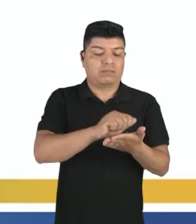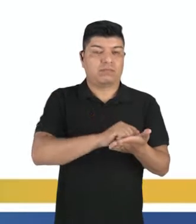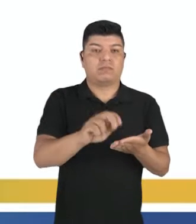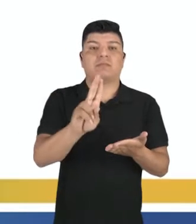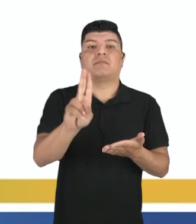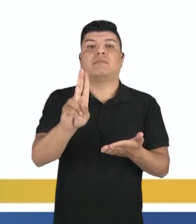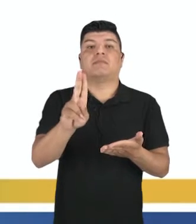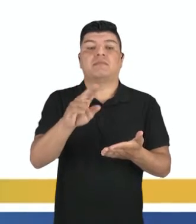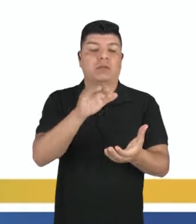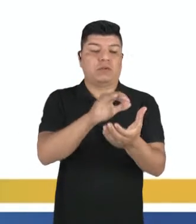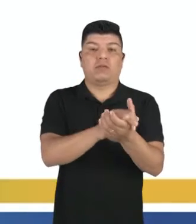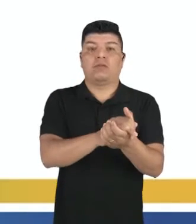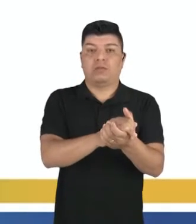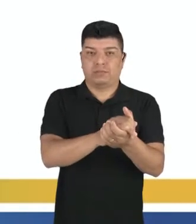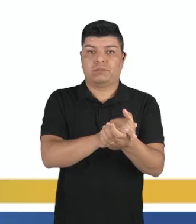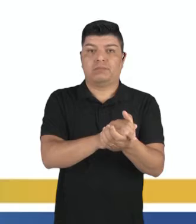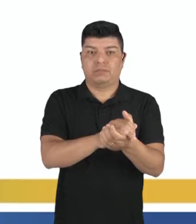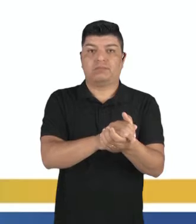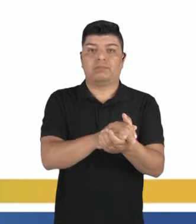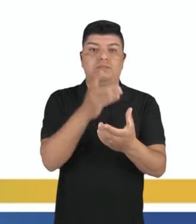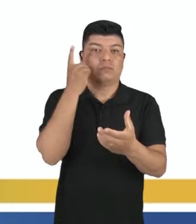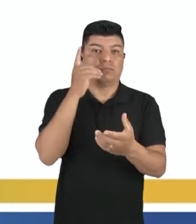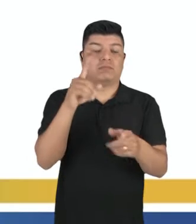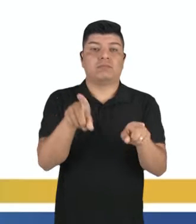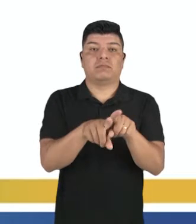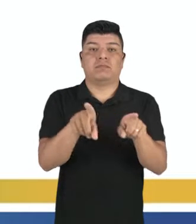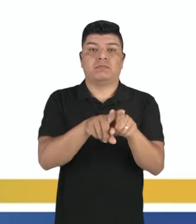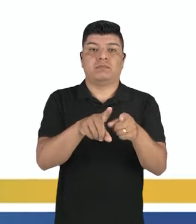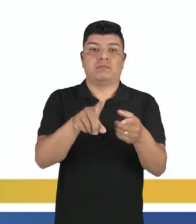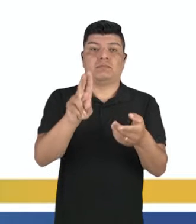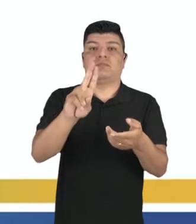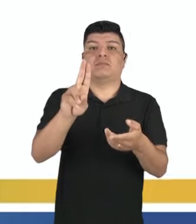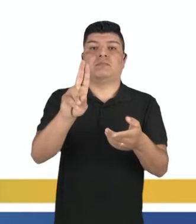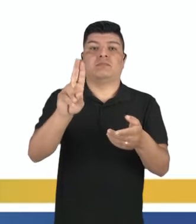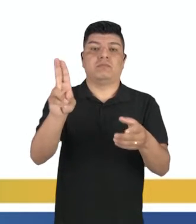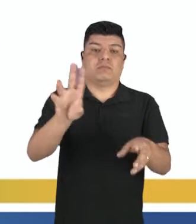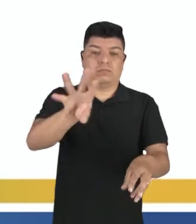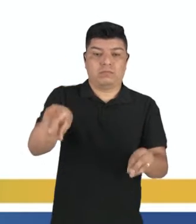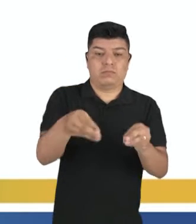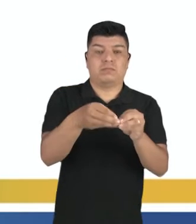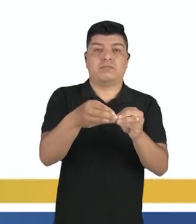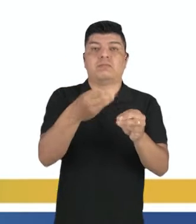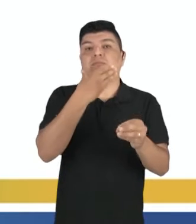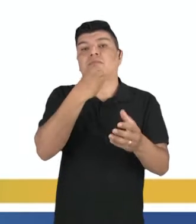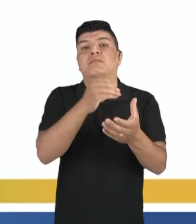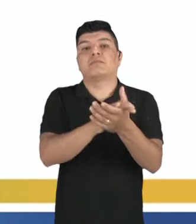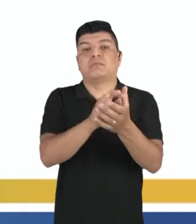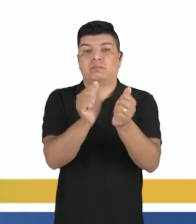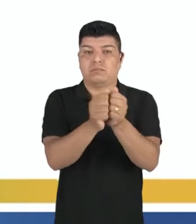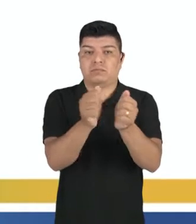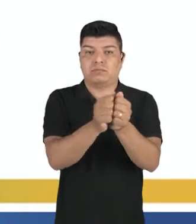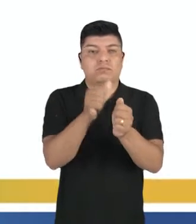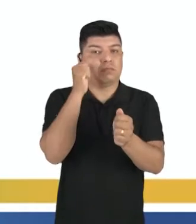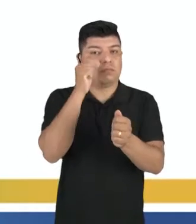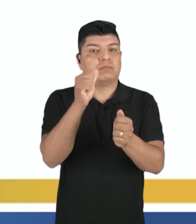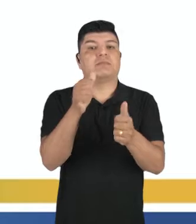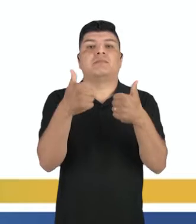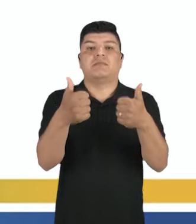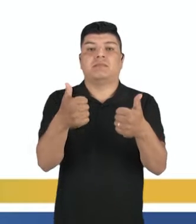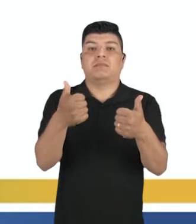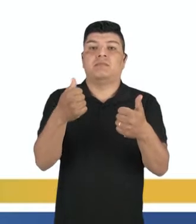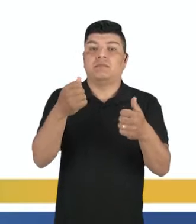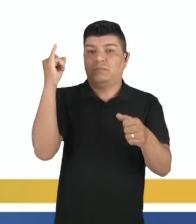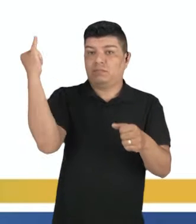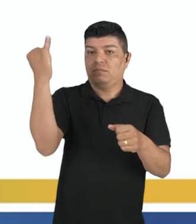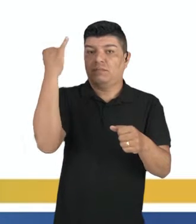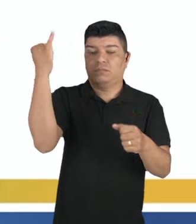no casamento, quando ela adiciona ou não o sobrenome do marido ao seu. O importante é a pessoa tomar